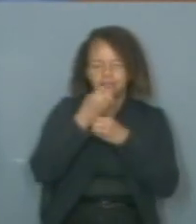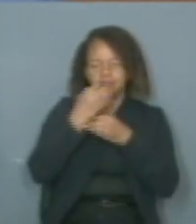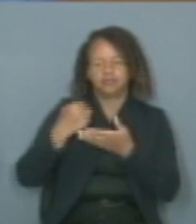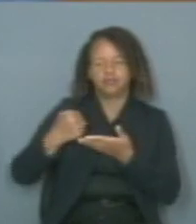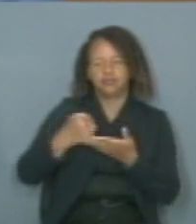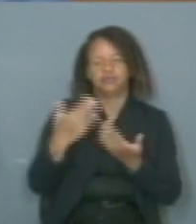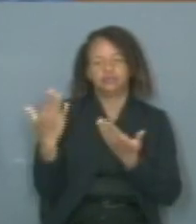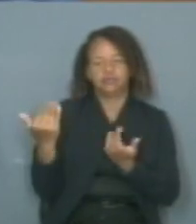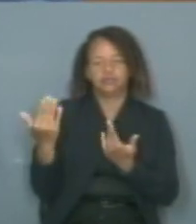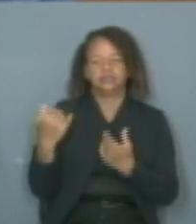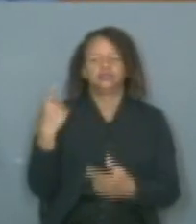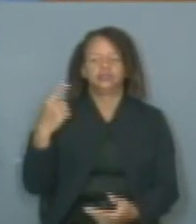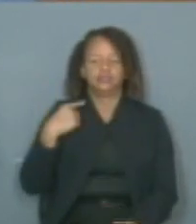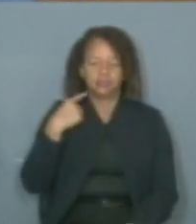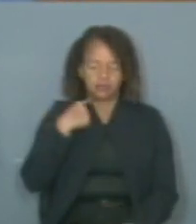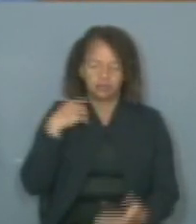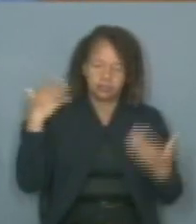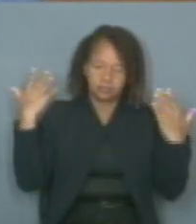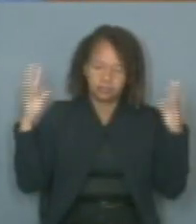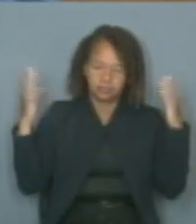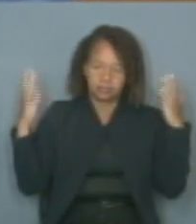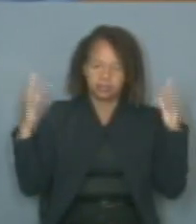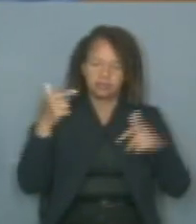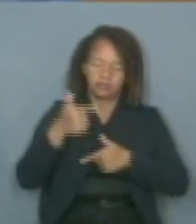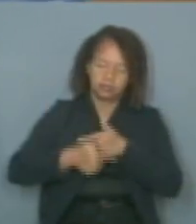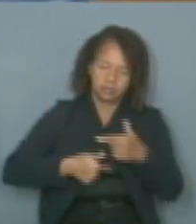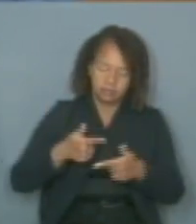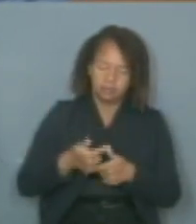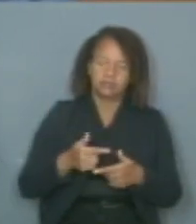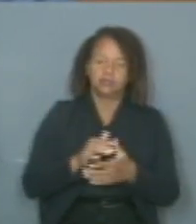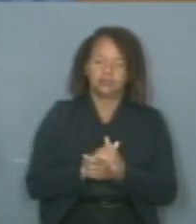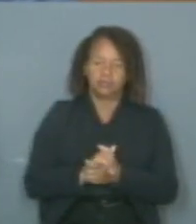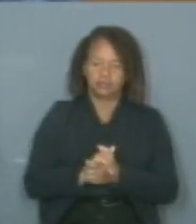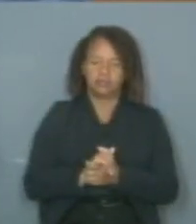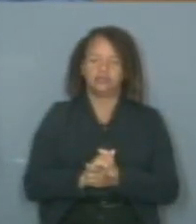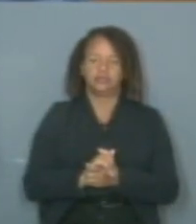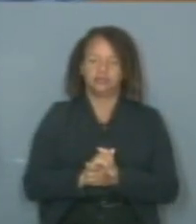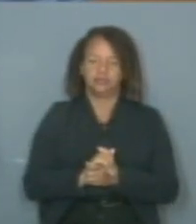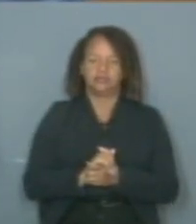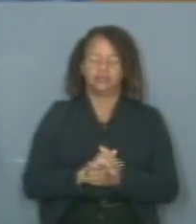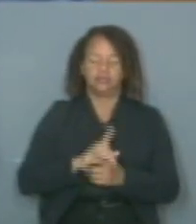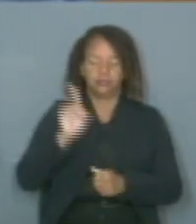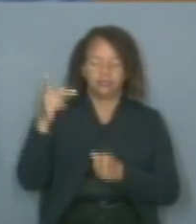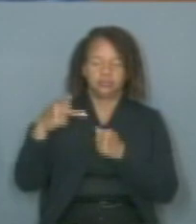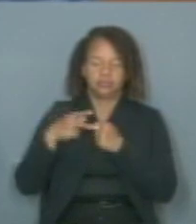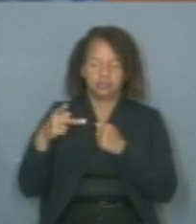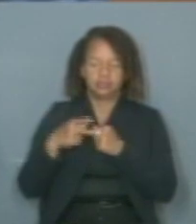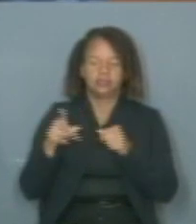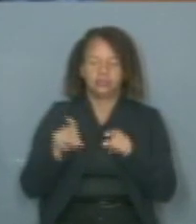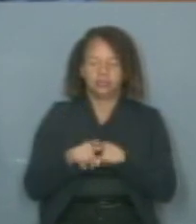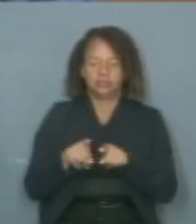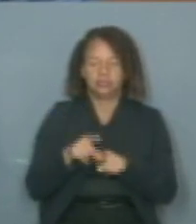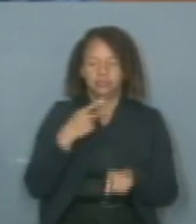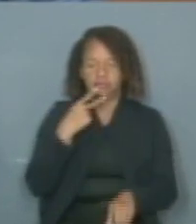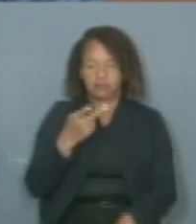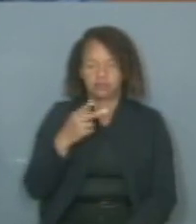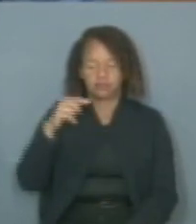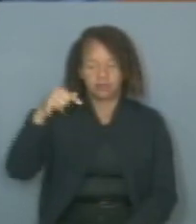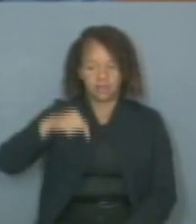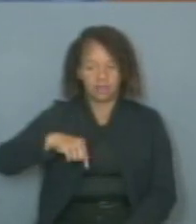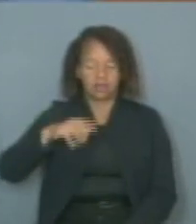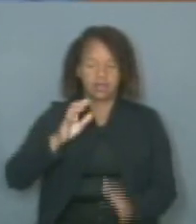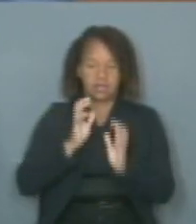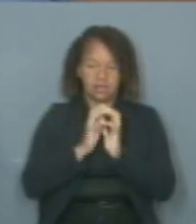advogados e desde já, parabenizar o trabalho que é feito lá em Petrolina e também falar que a agência do